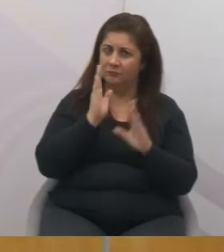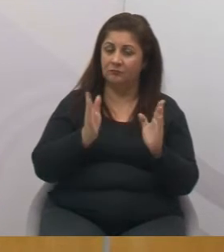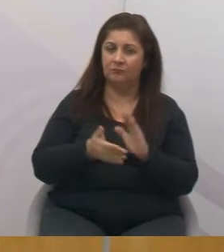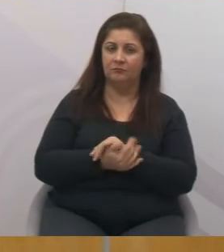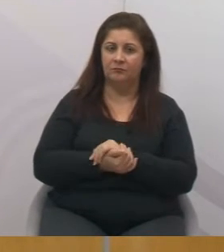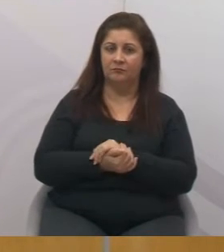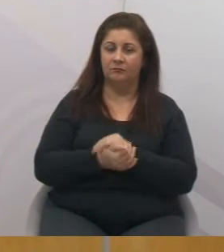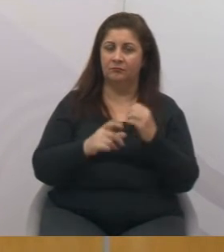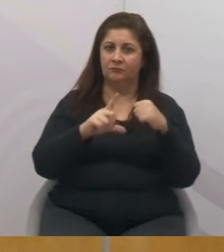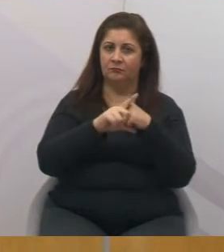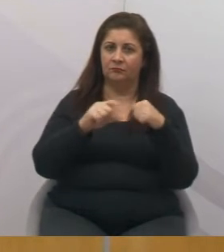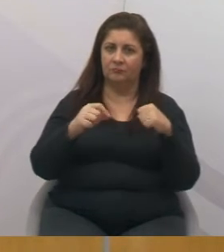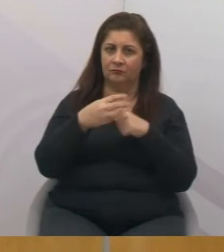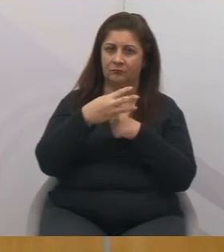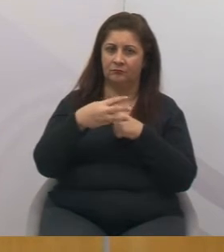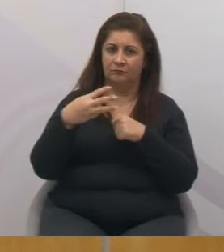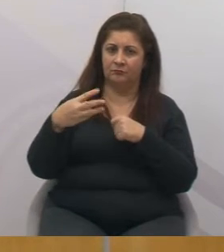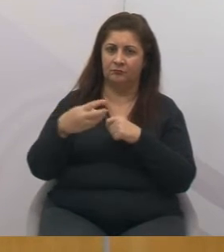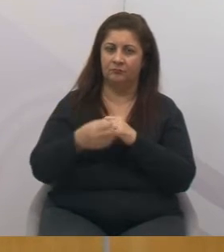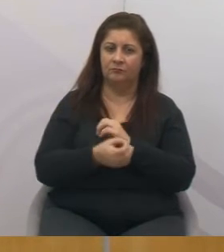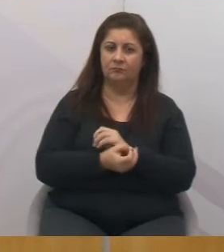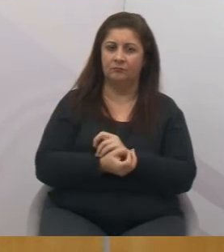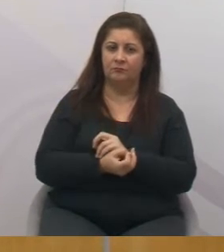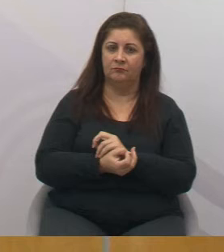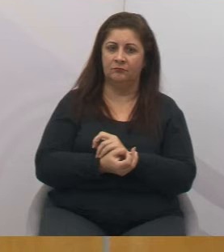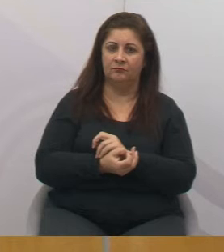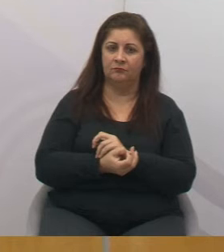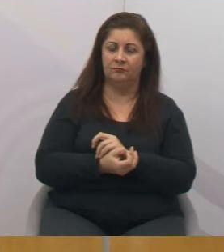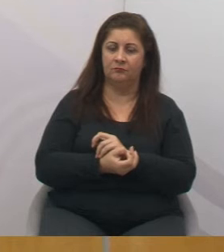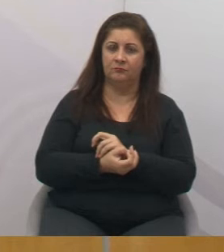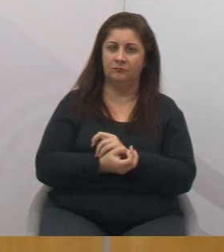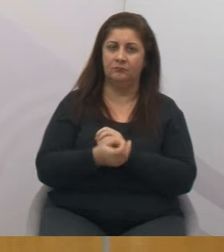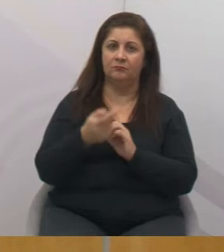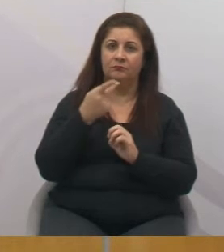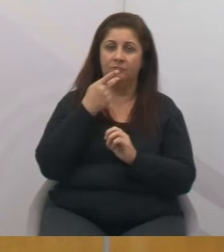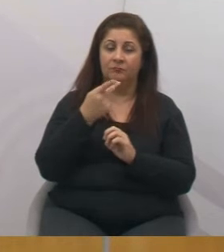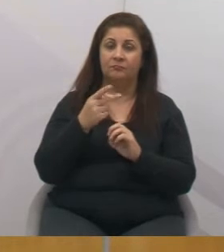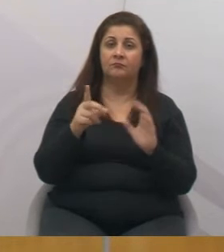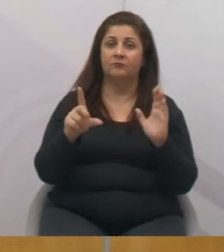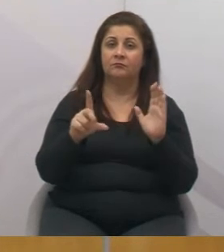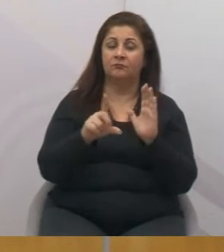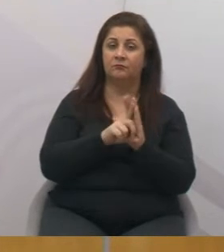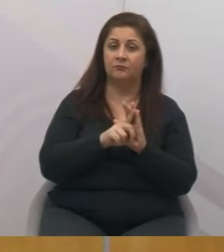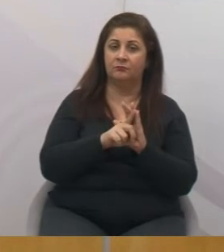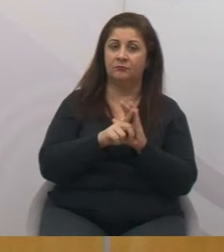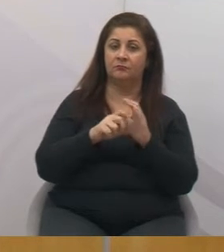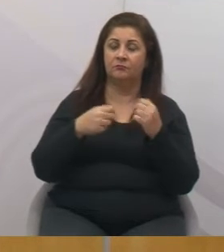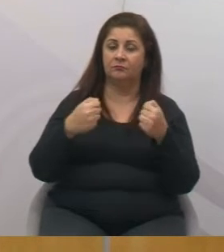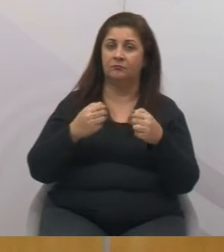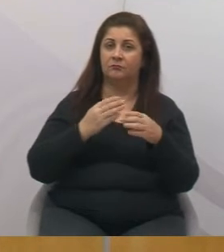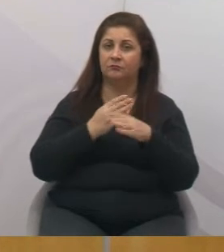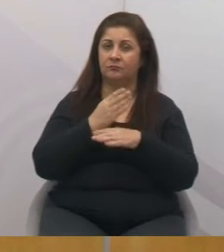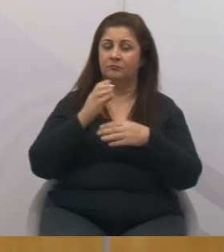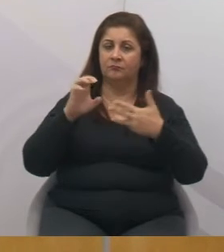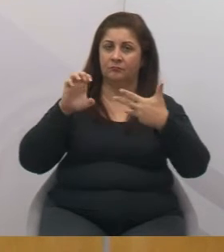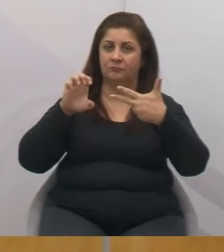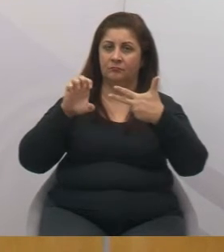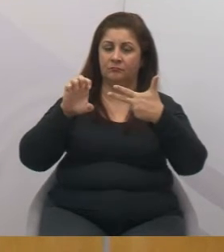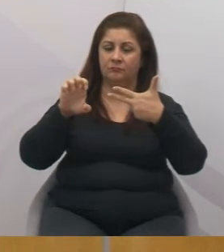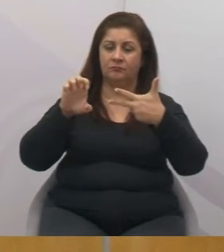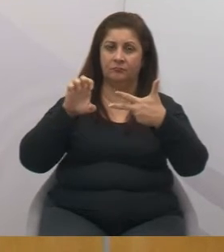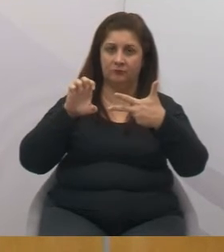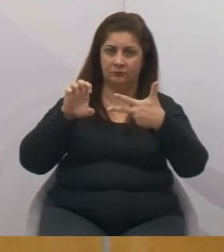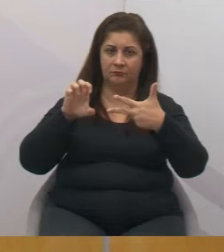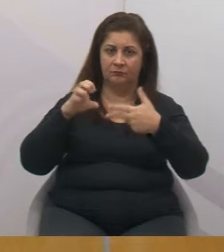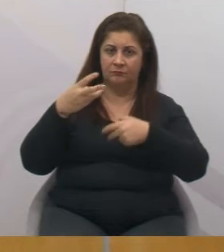No artigo 33, ele dizia que essa lei ela deveria ser regulamentada pelo Poder Executivo SASAC, num prazo de